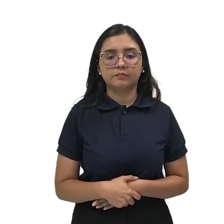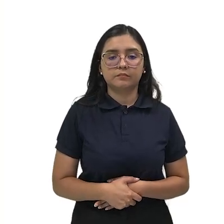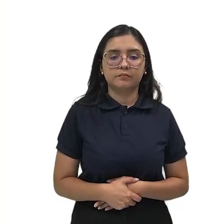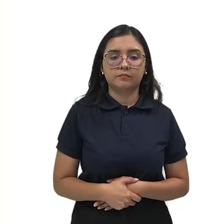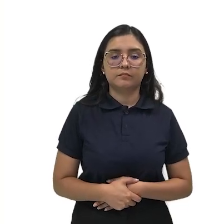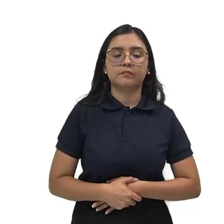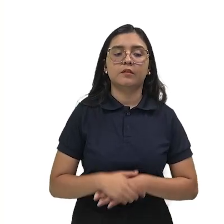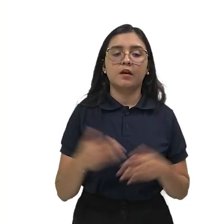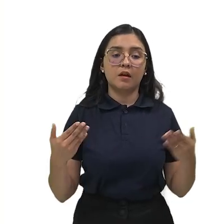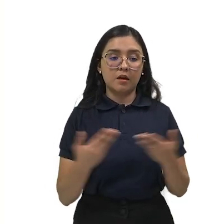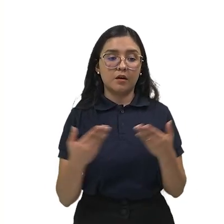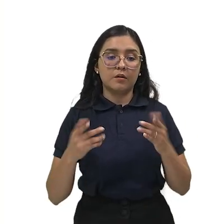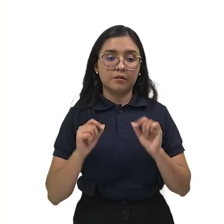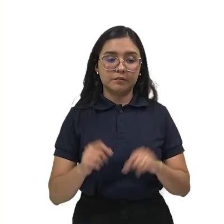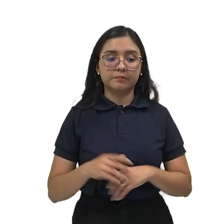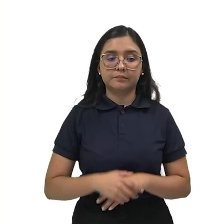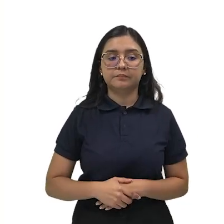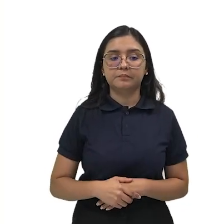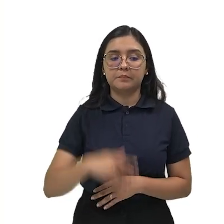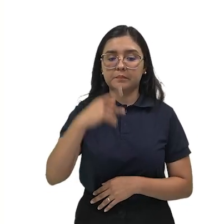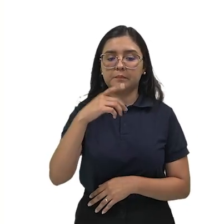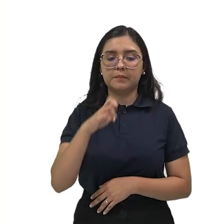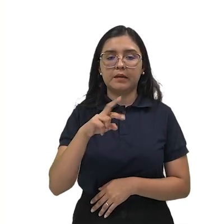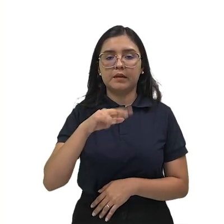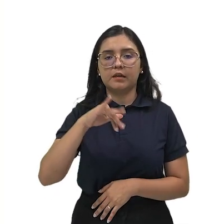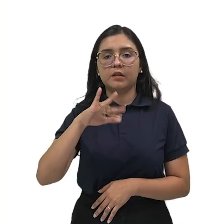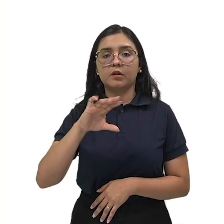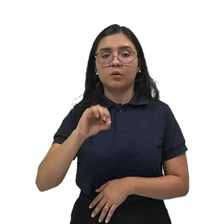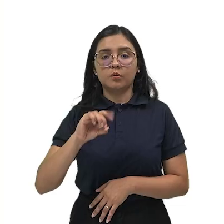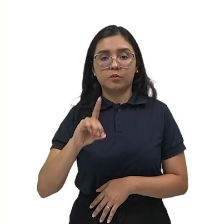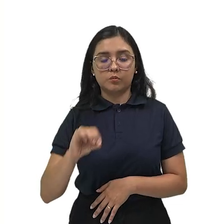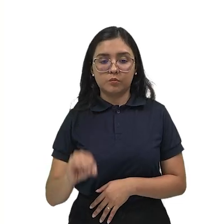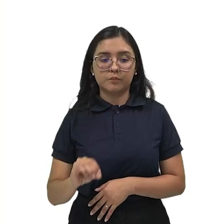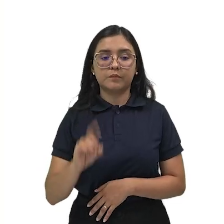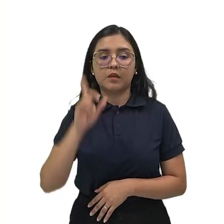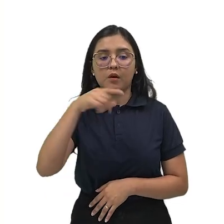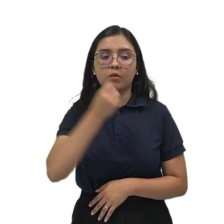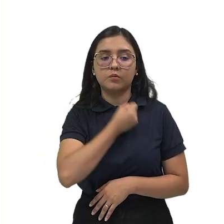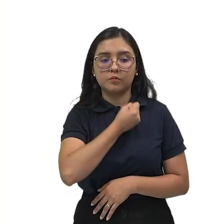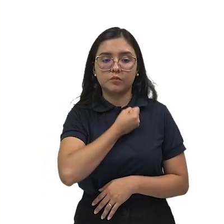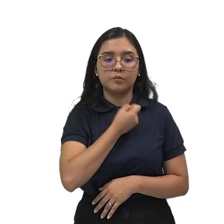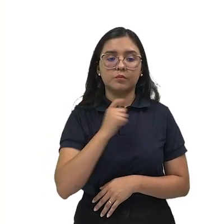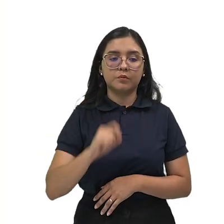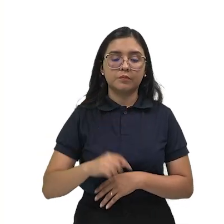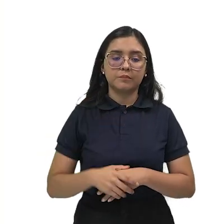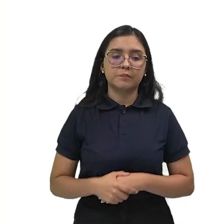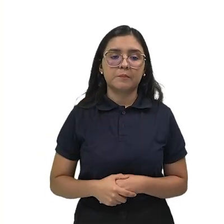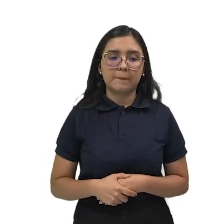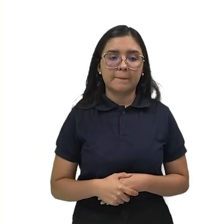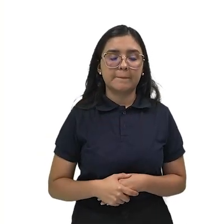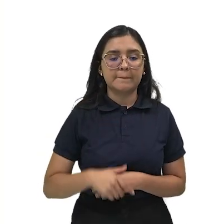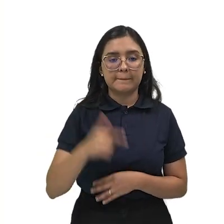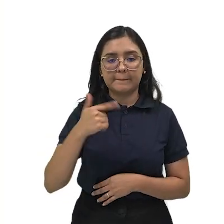ao período. O que é o período? O período é a parte que